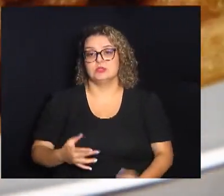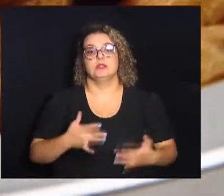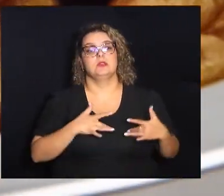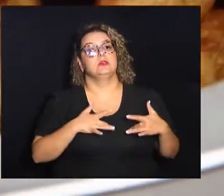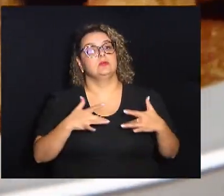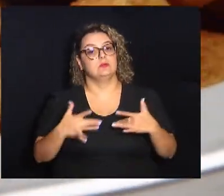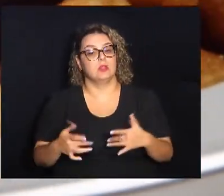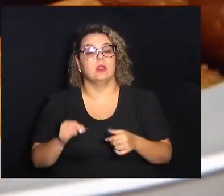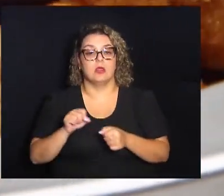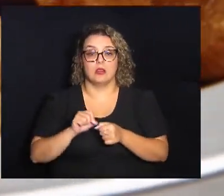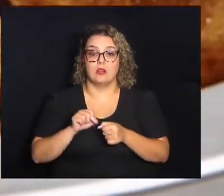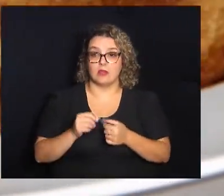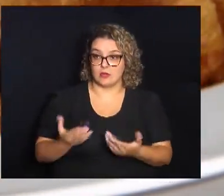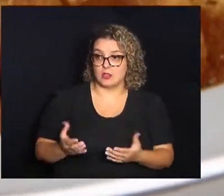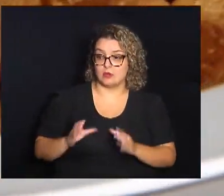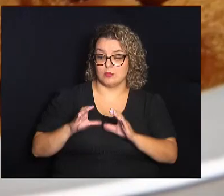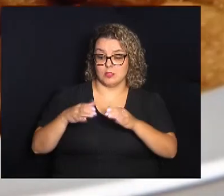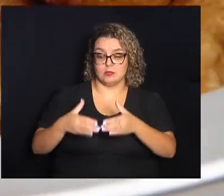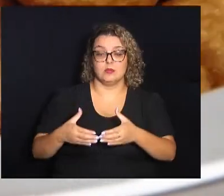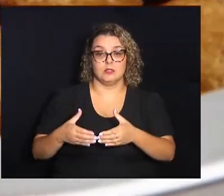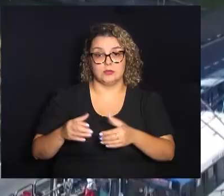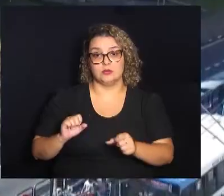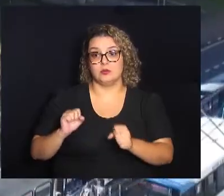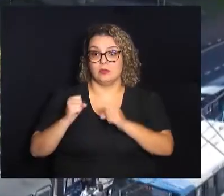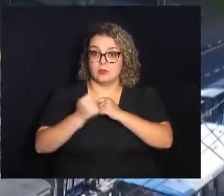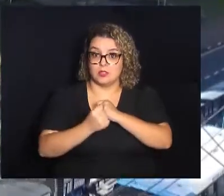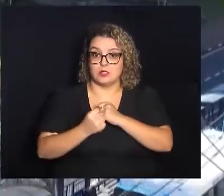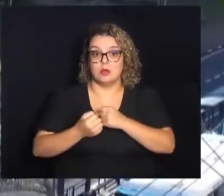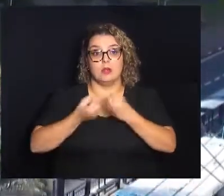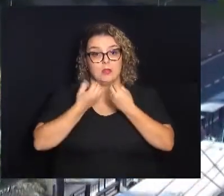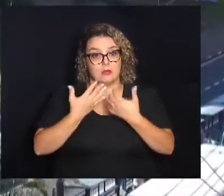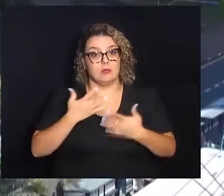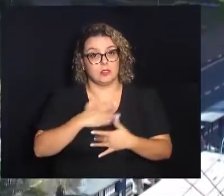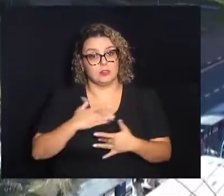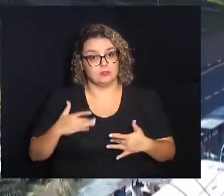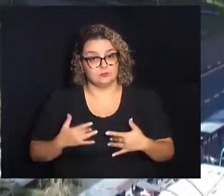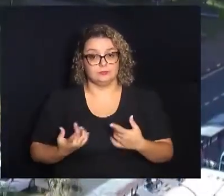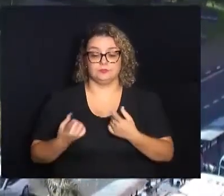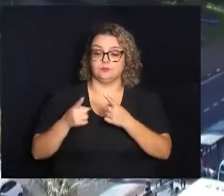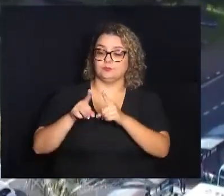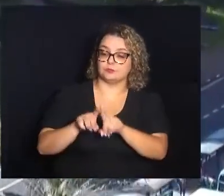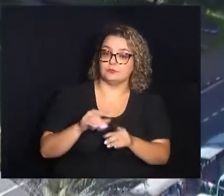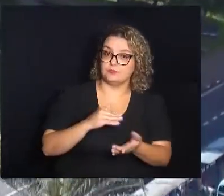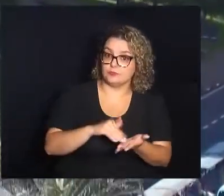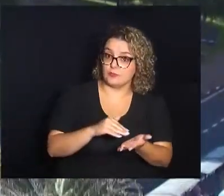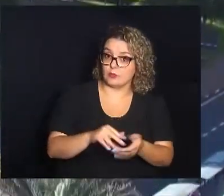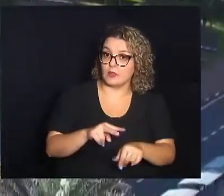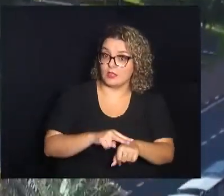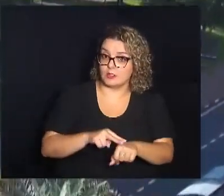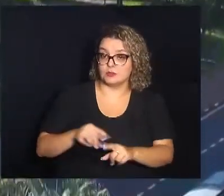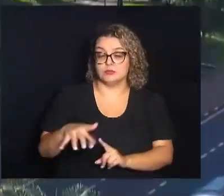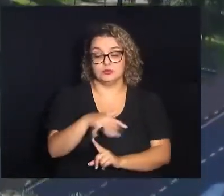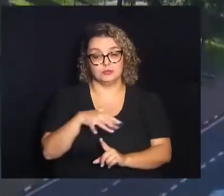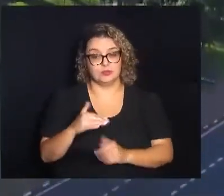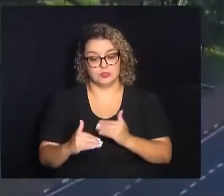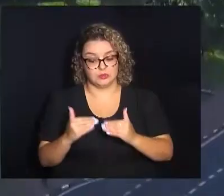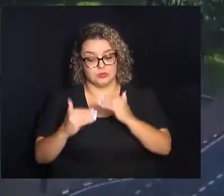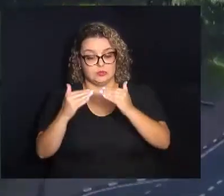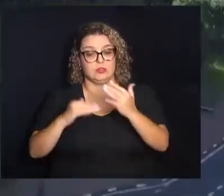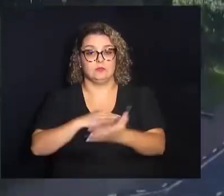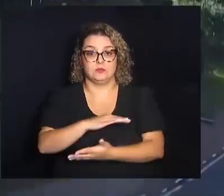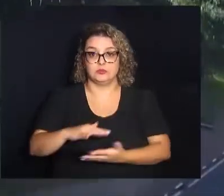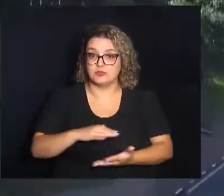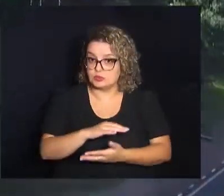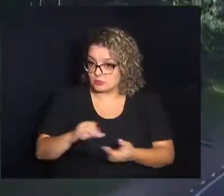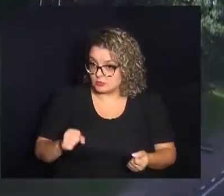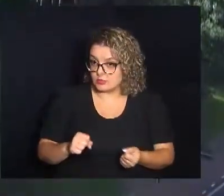é feita pelo Departamento de Proteção e Bem-Estar Animal. É uma parceria entre a Secretaria do Verde e Meio Ambiente e Desenvolvimento Sustentável